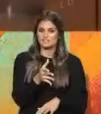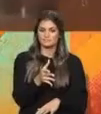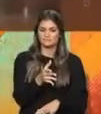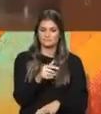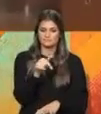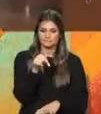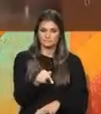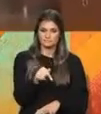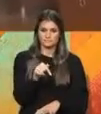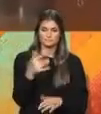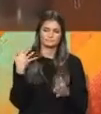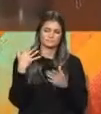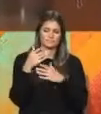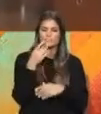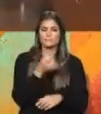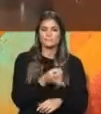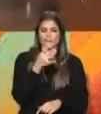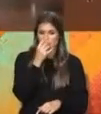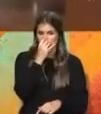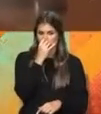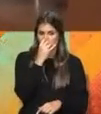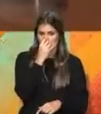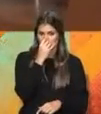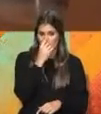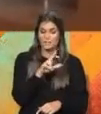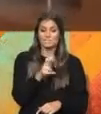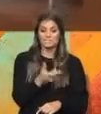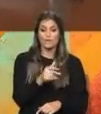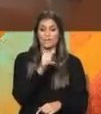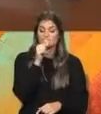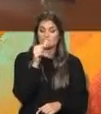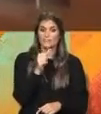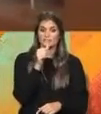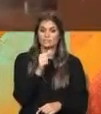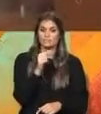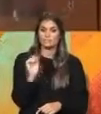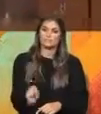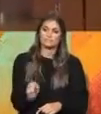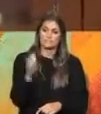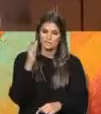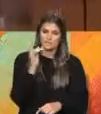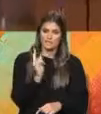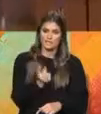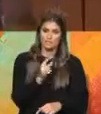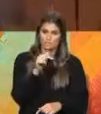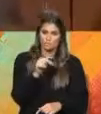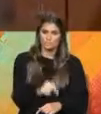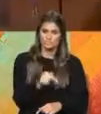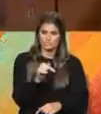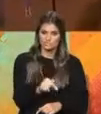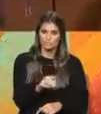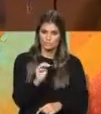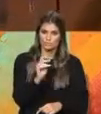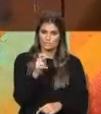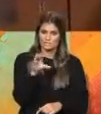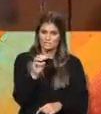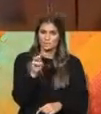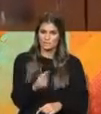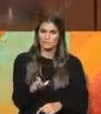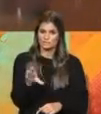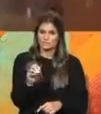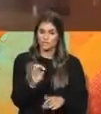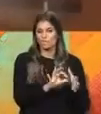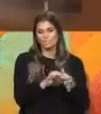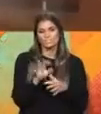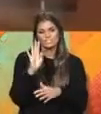questão de dizer ao longo desta manhã, uma região onde a castanha é produto endógeno e hoje, como estamos no São Martinho, fazia todo o